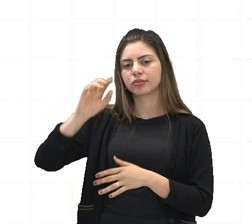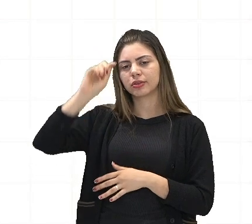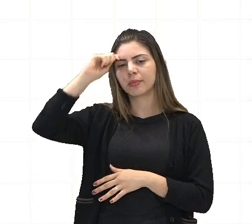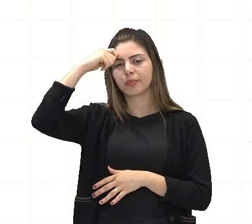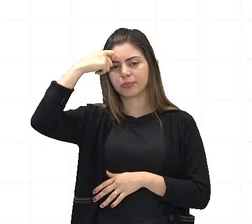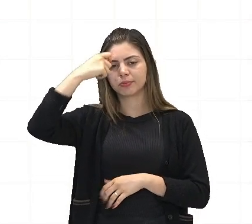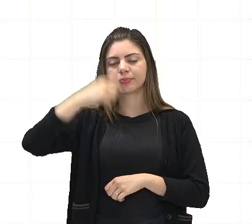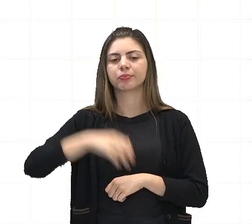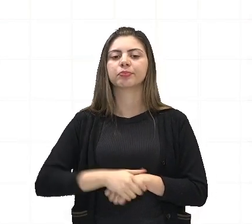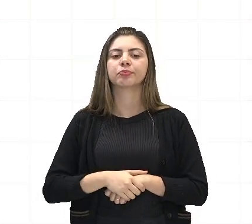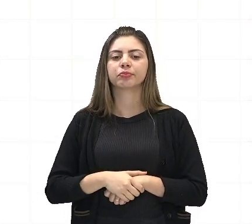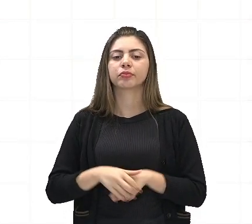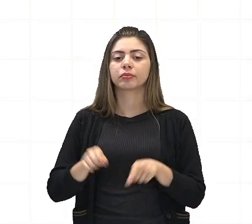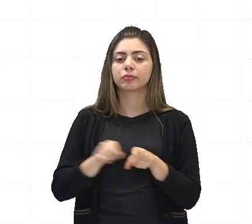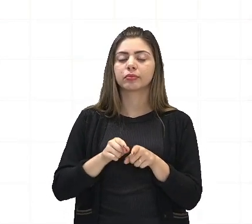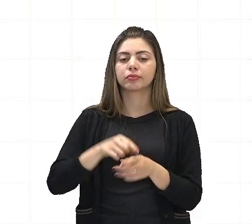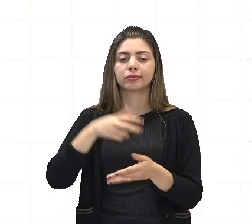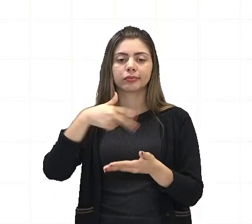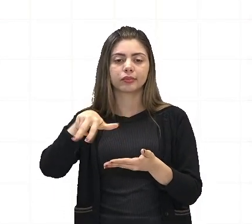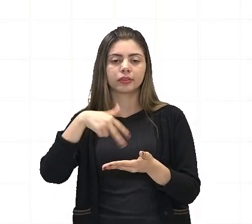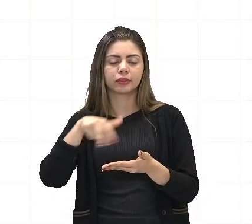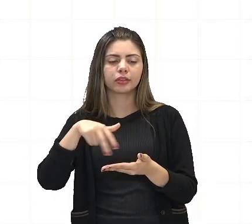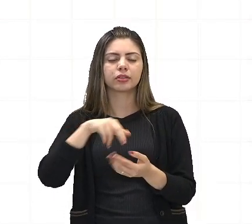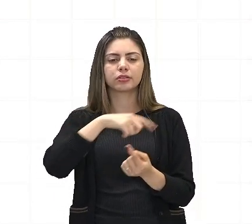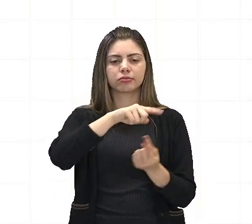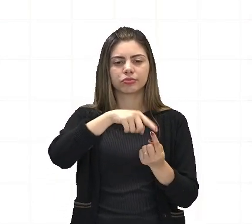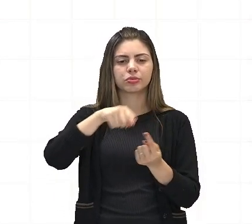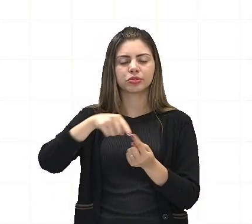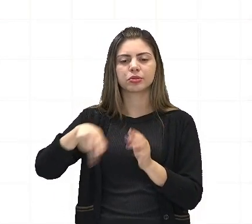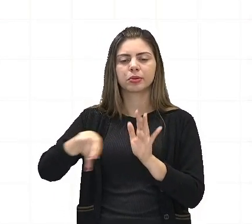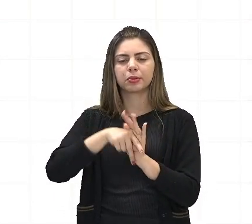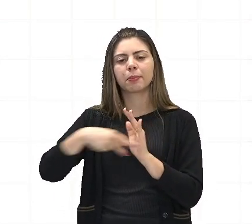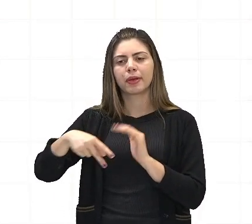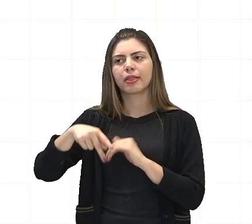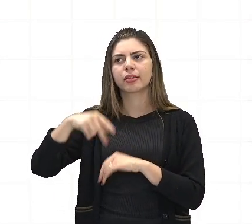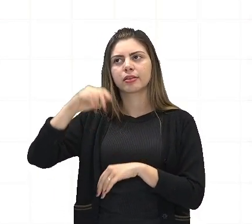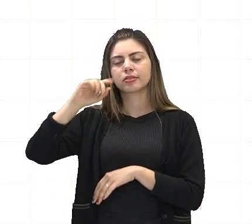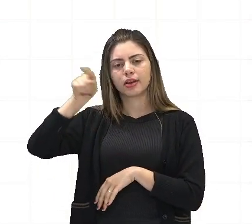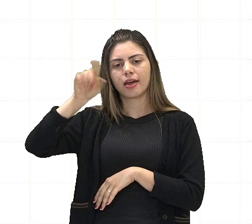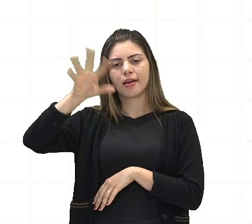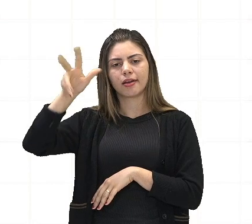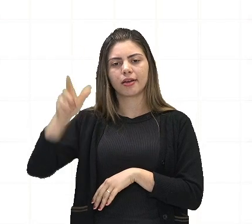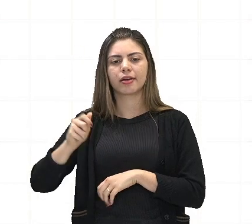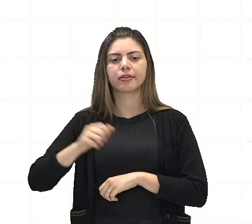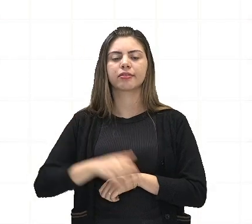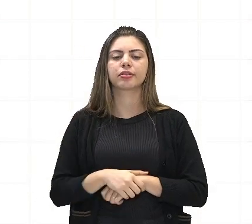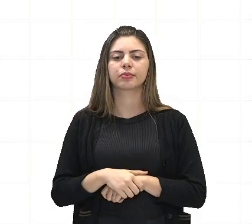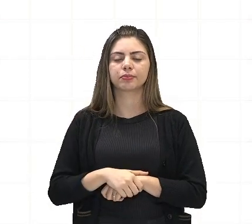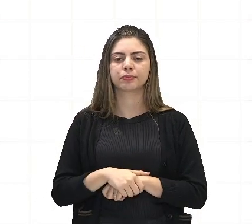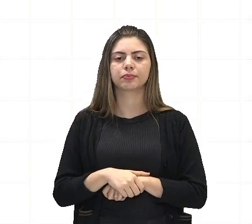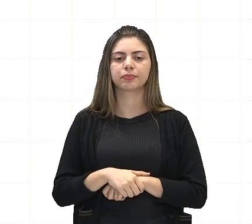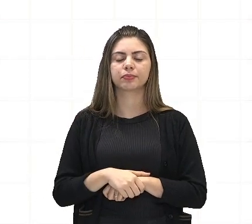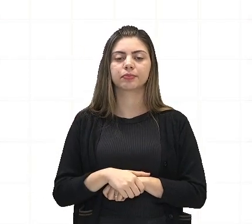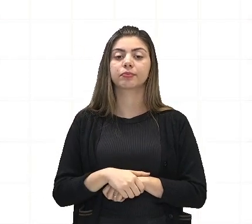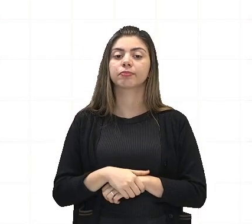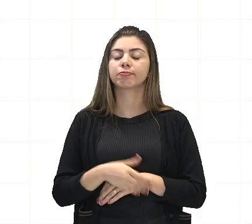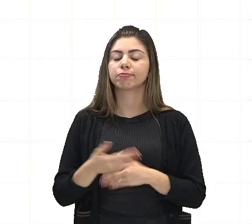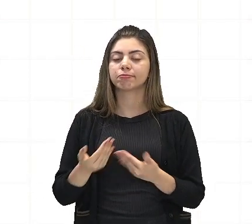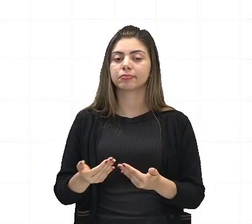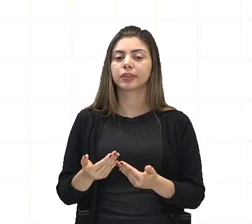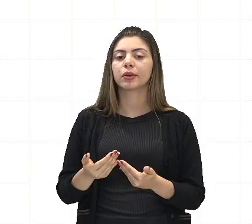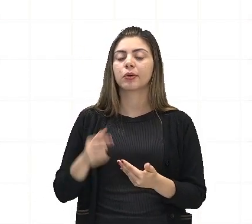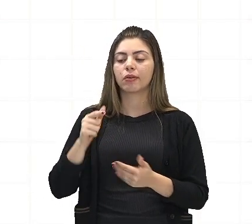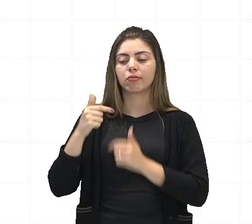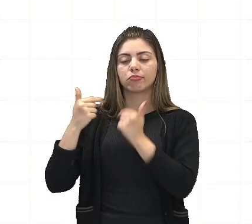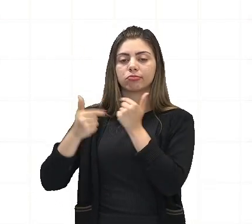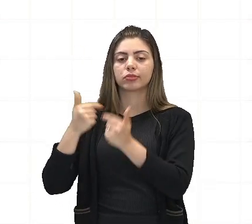e danças como o samba de cacete, o lundum, a valsa e a mazuca. Então, dentro dessas tradições